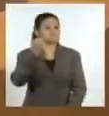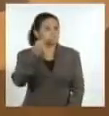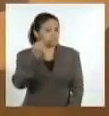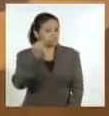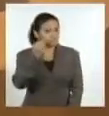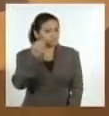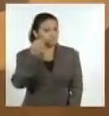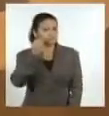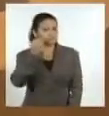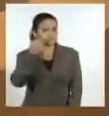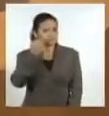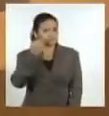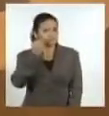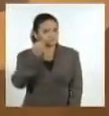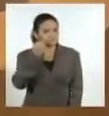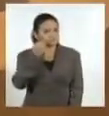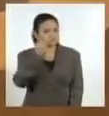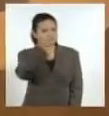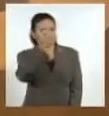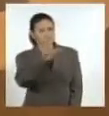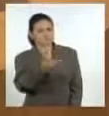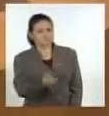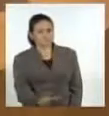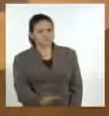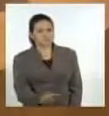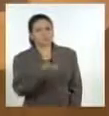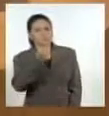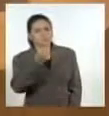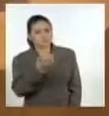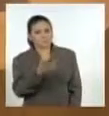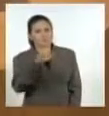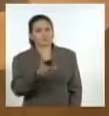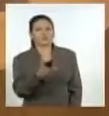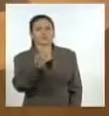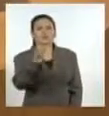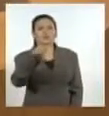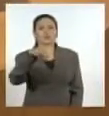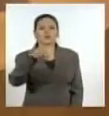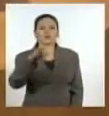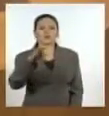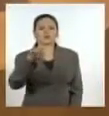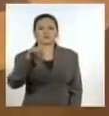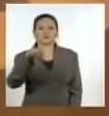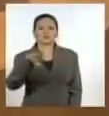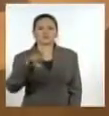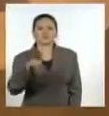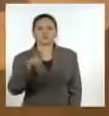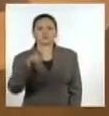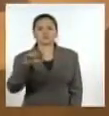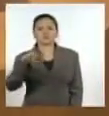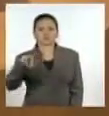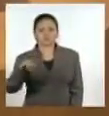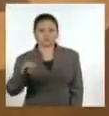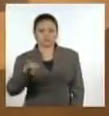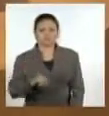reconhecida idoneidade de Antônio Jorge Dino. Mas aí tem dois momentos interessantes.